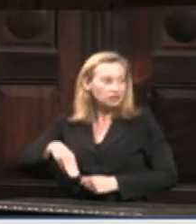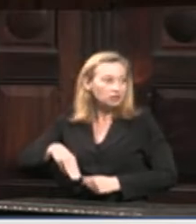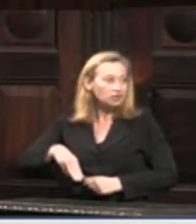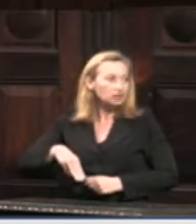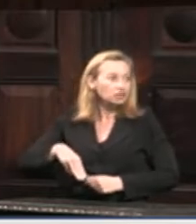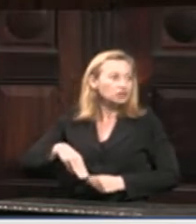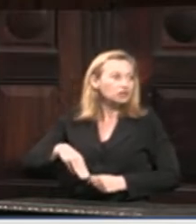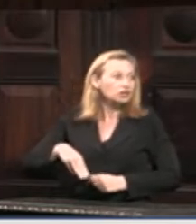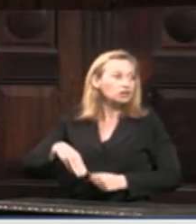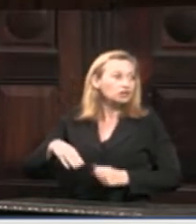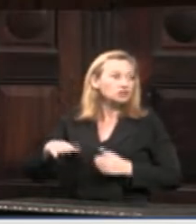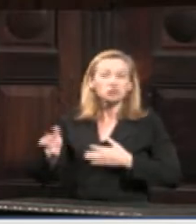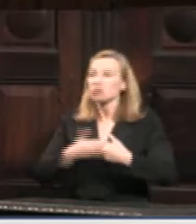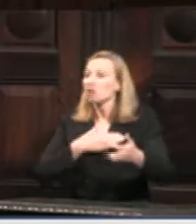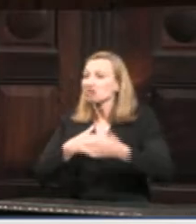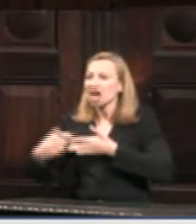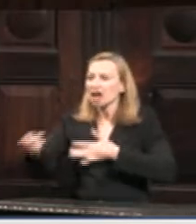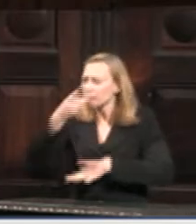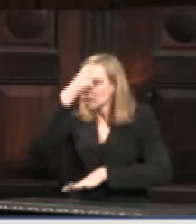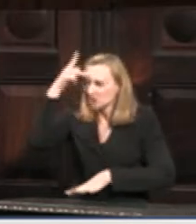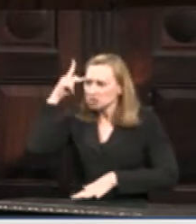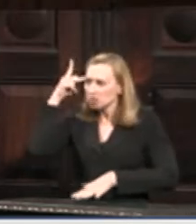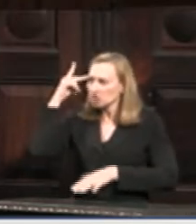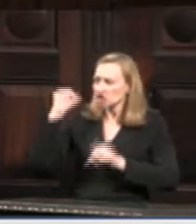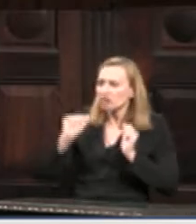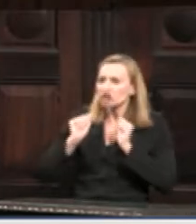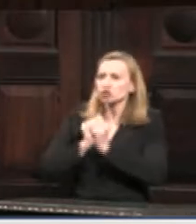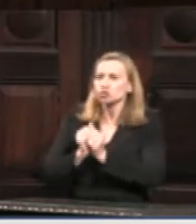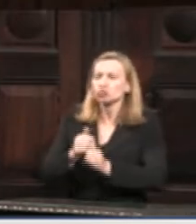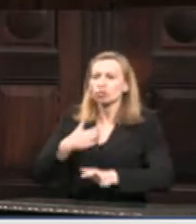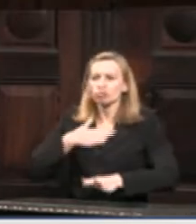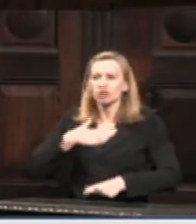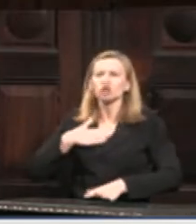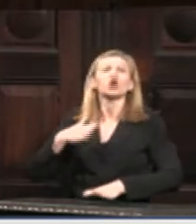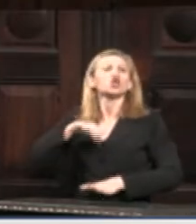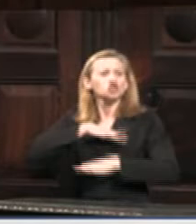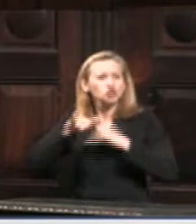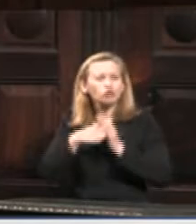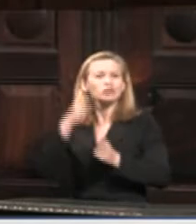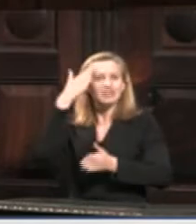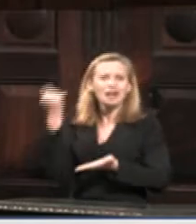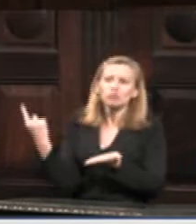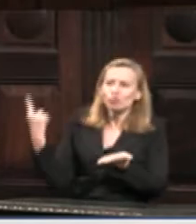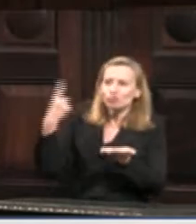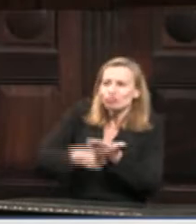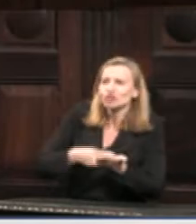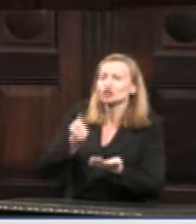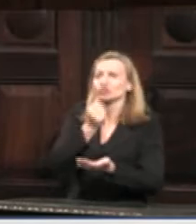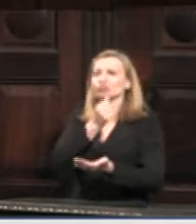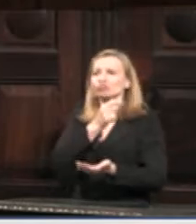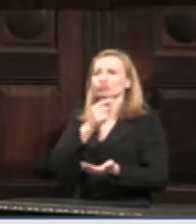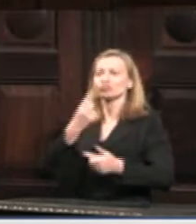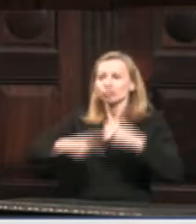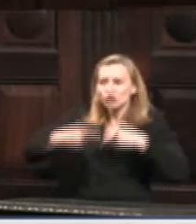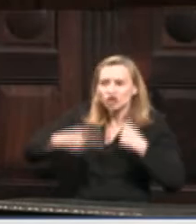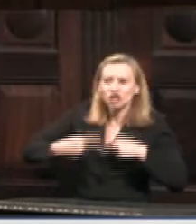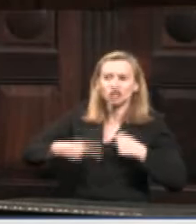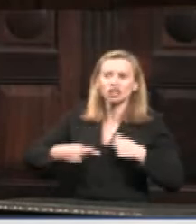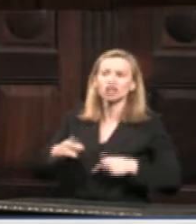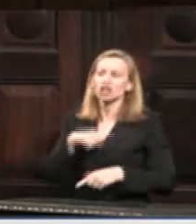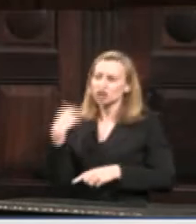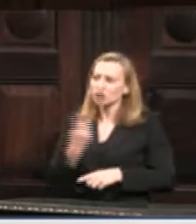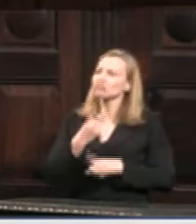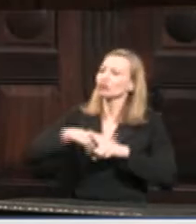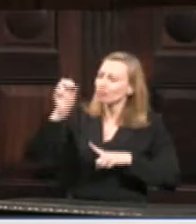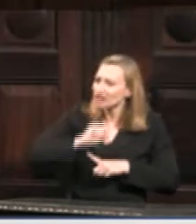claro, qualquer que seja o candidato a governador eleito. Todos sabem do meu compromisso político e vamos vencer